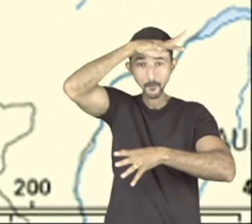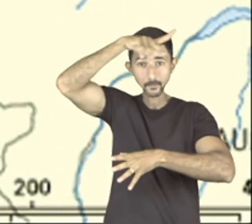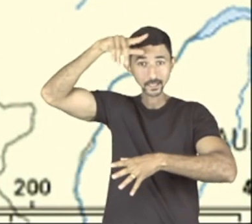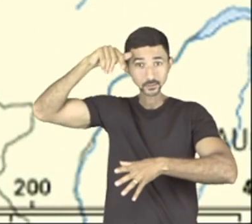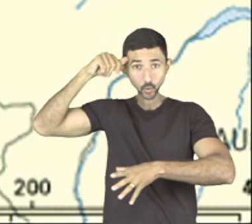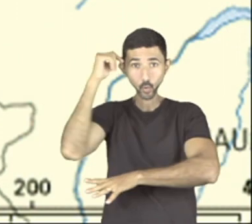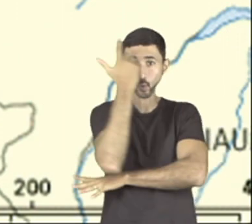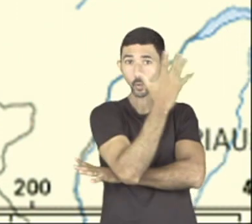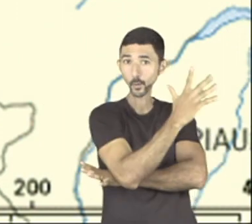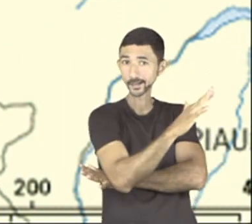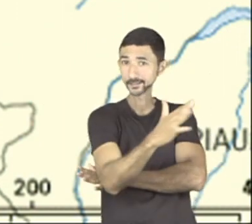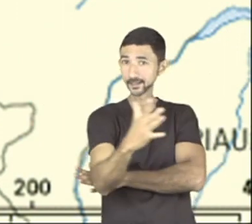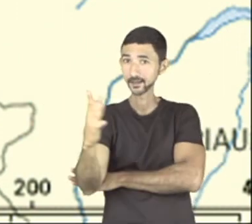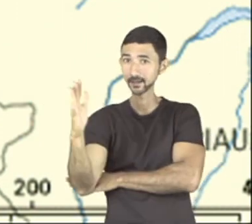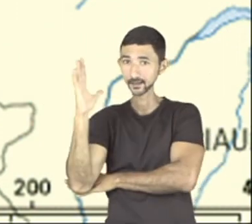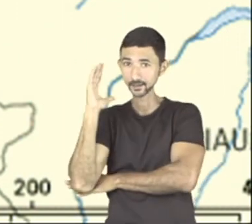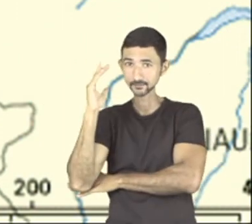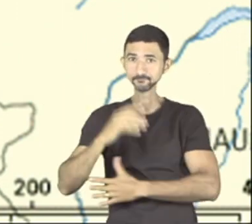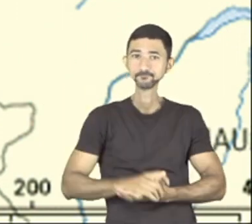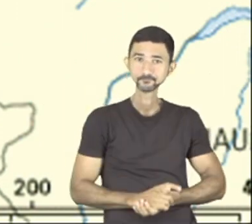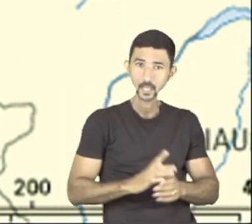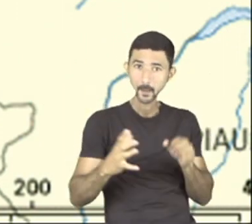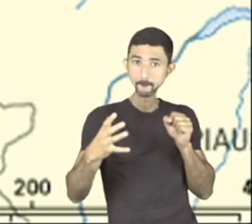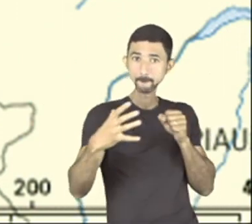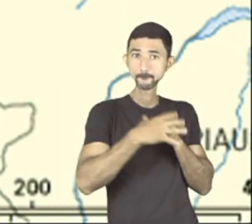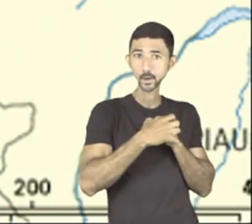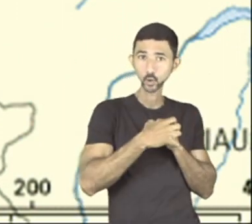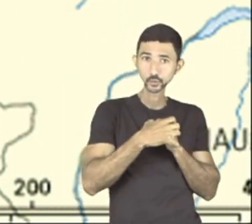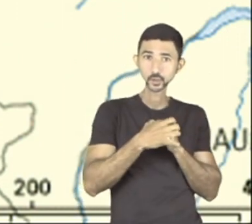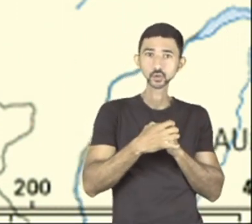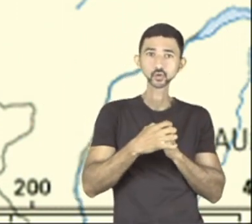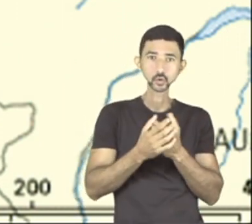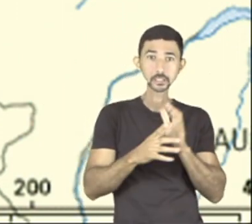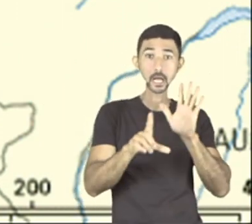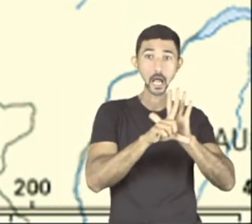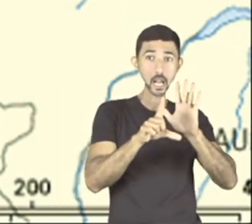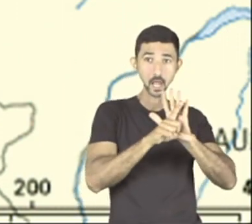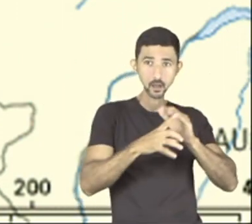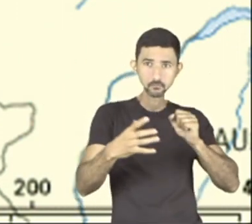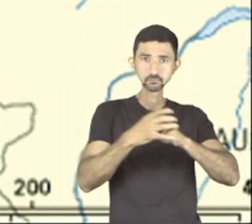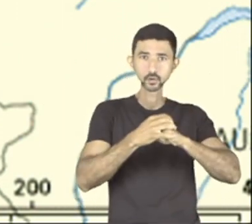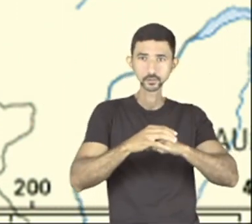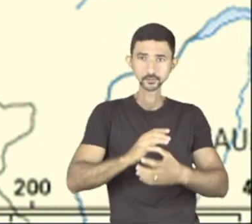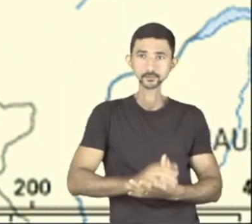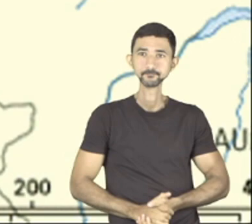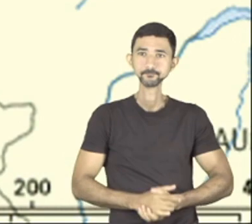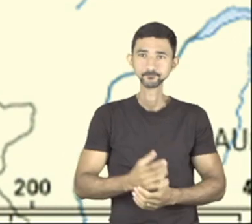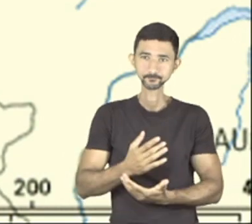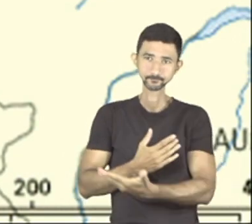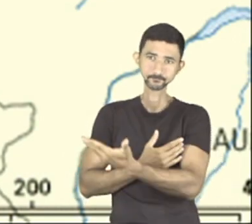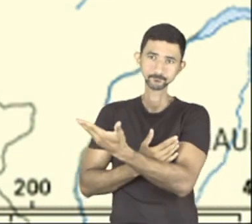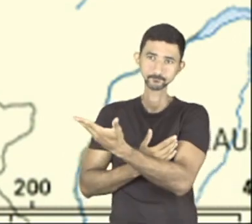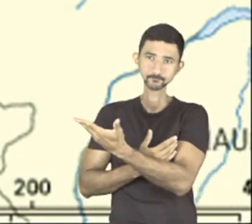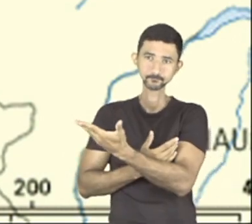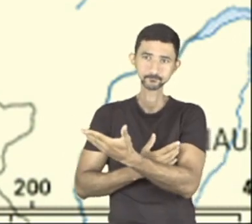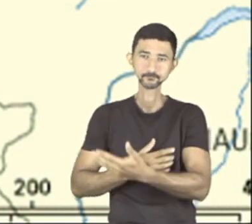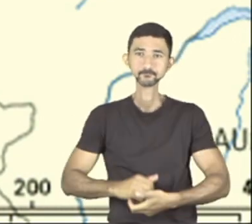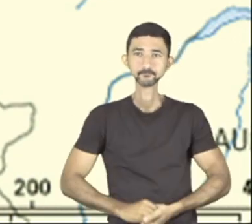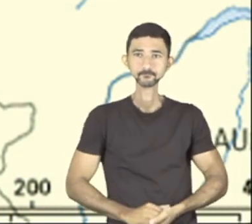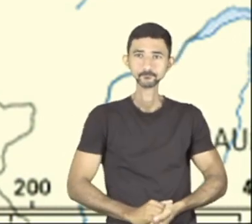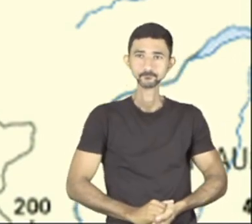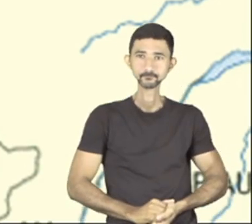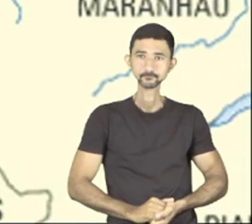Amazônia, a Reserva Florestal do Munduruku-Canha e a Reserva Florestal do Gorotiré,